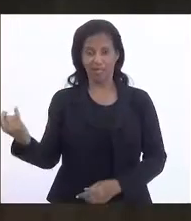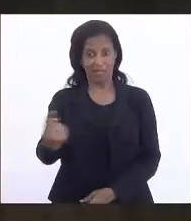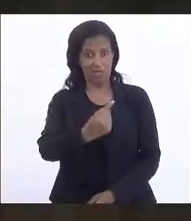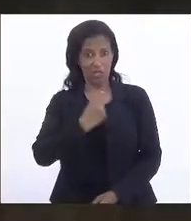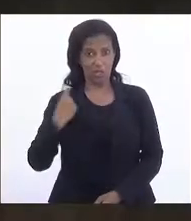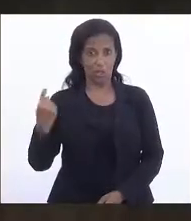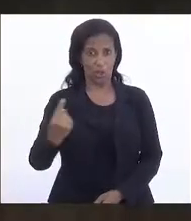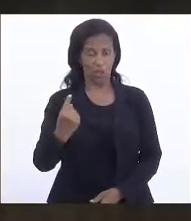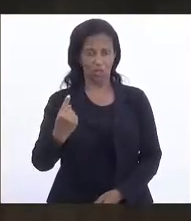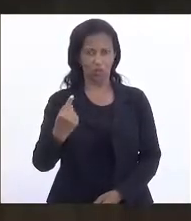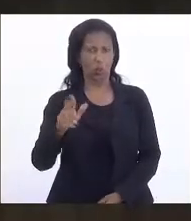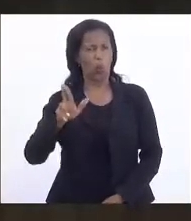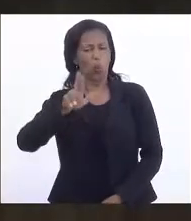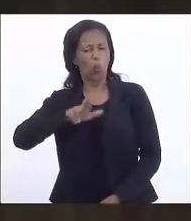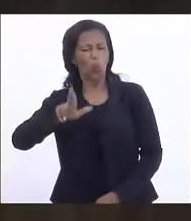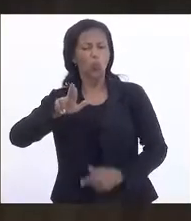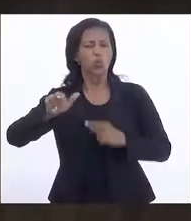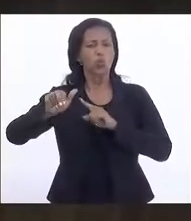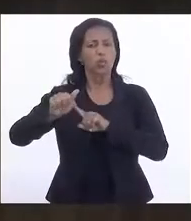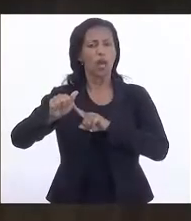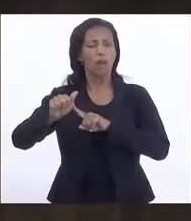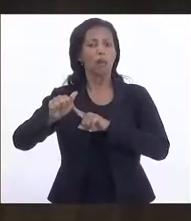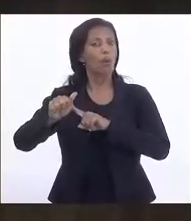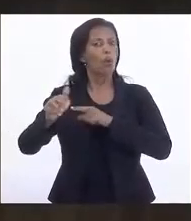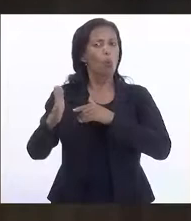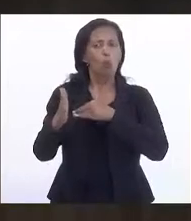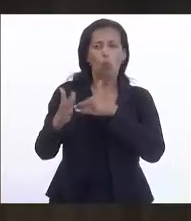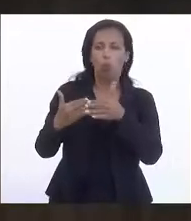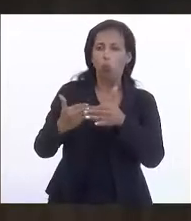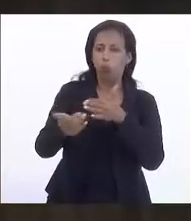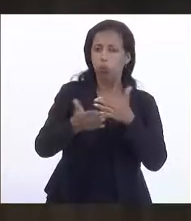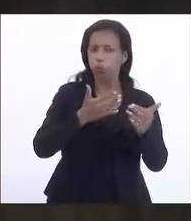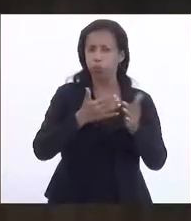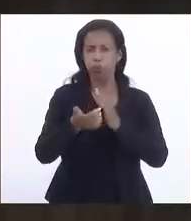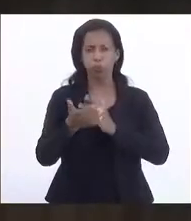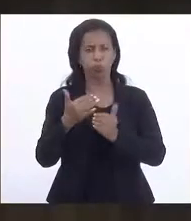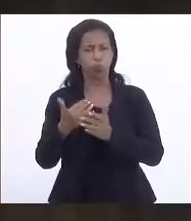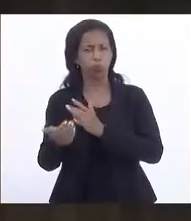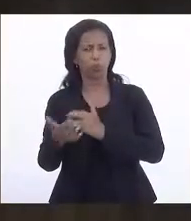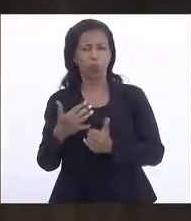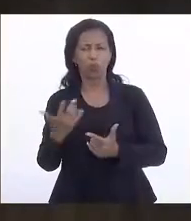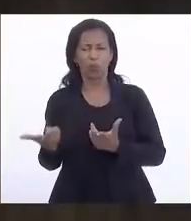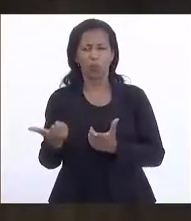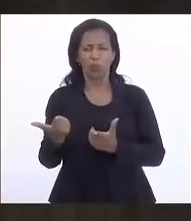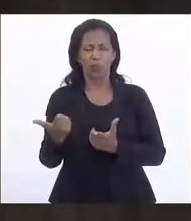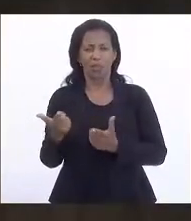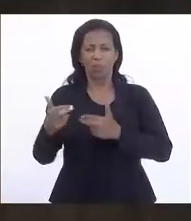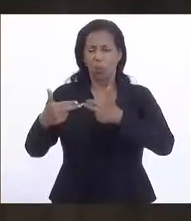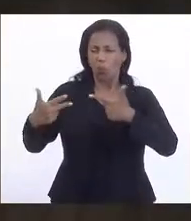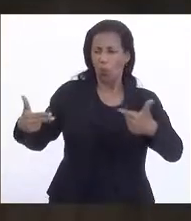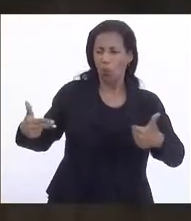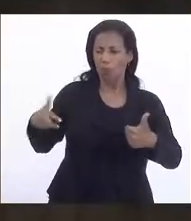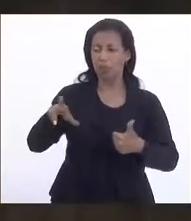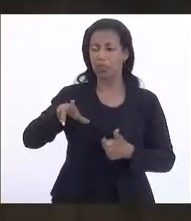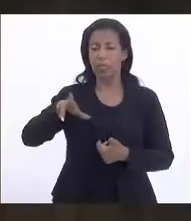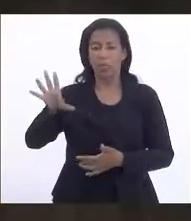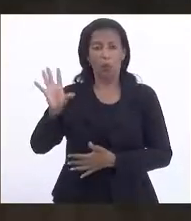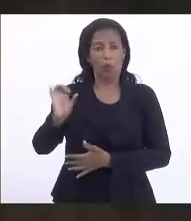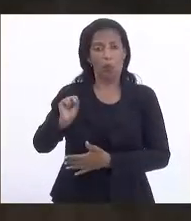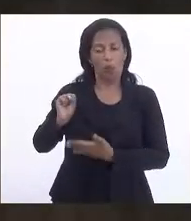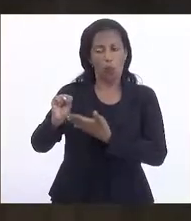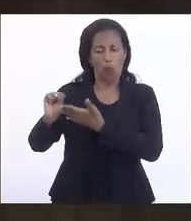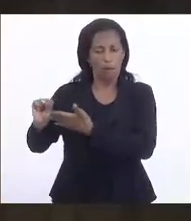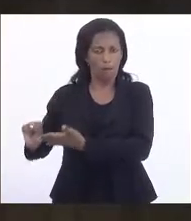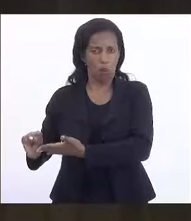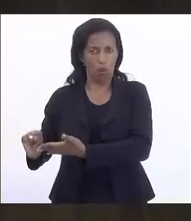usarmos qualquer, qualquer argumento que não seja o amor para ferir, não